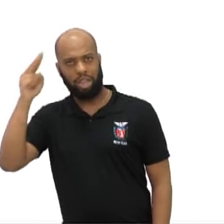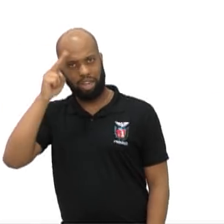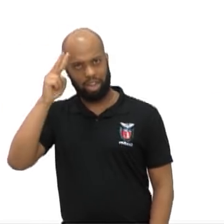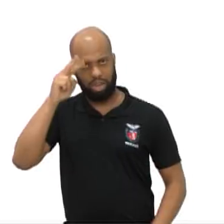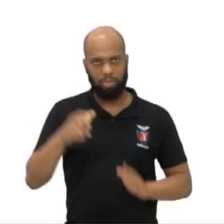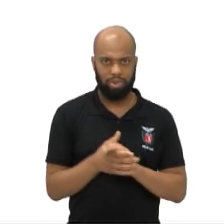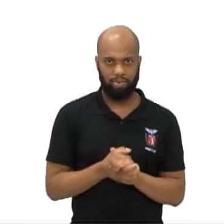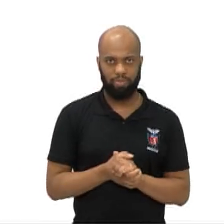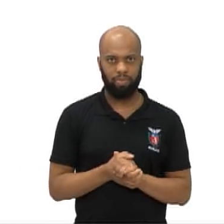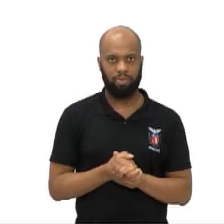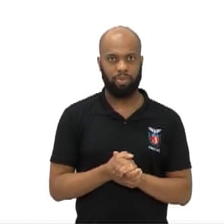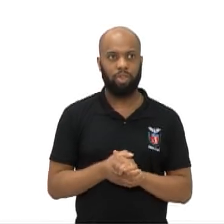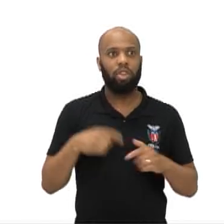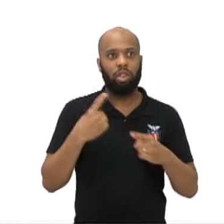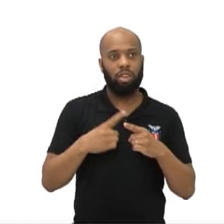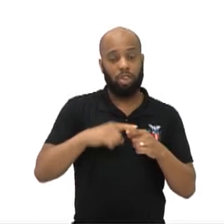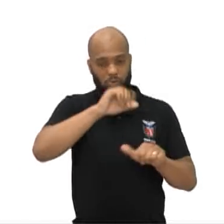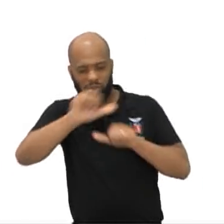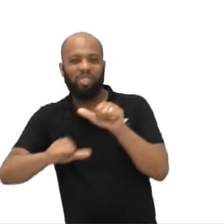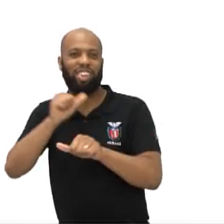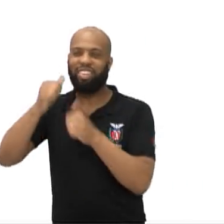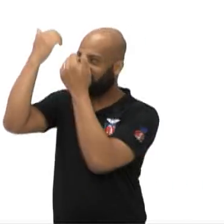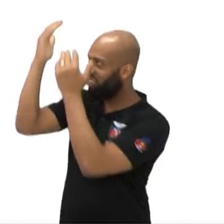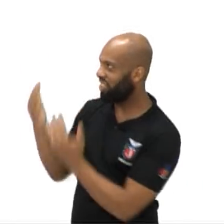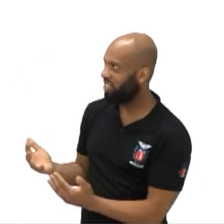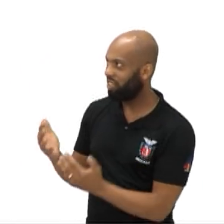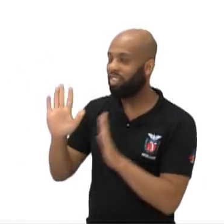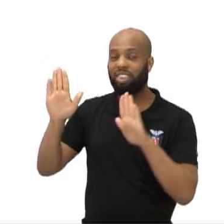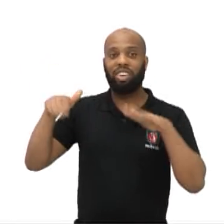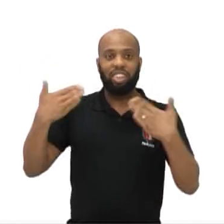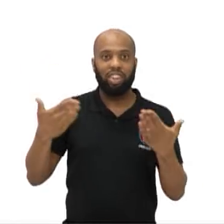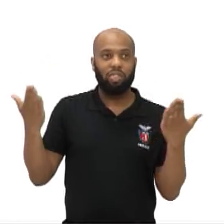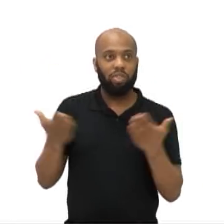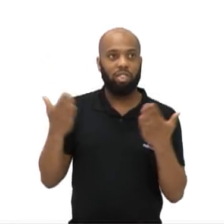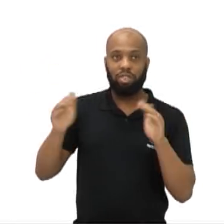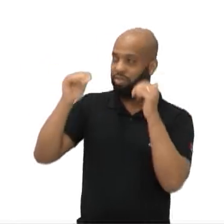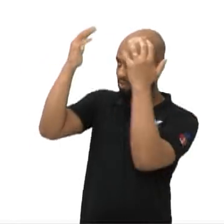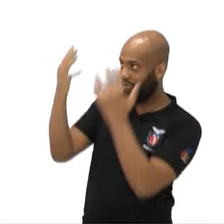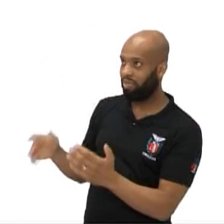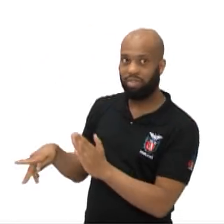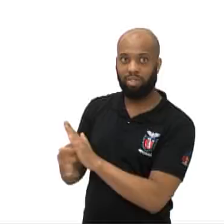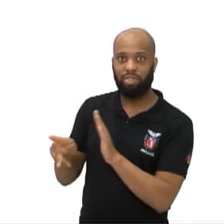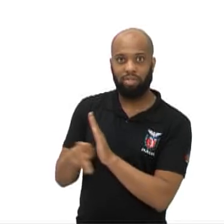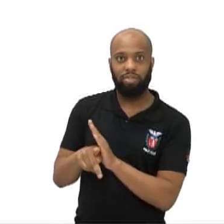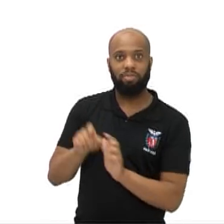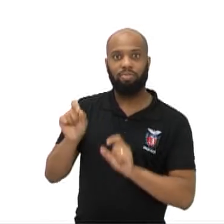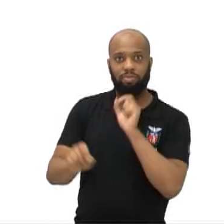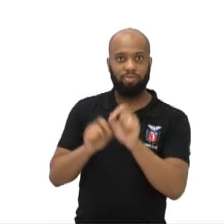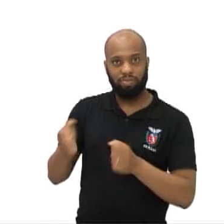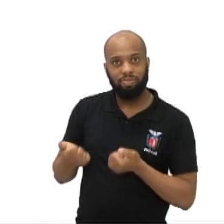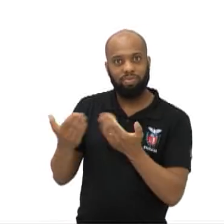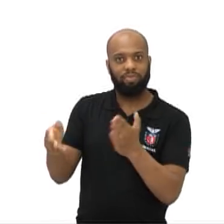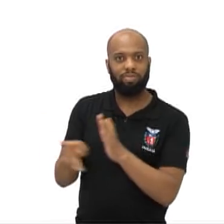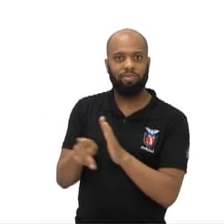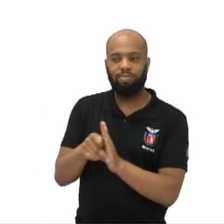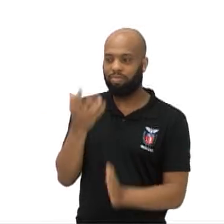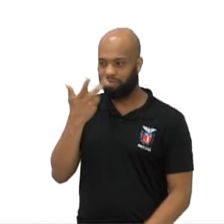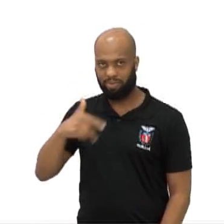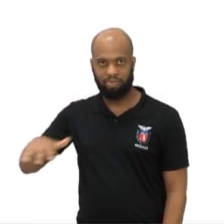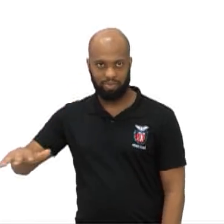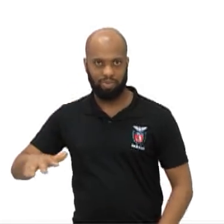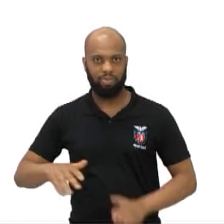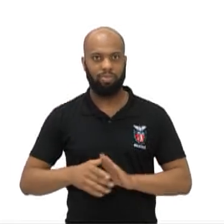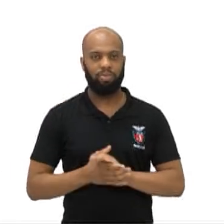Corrijo, portanto, a dedicatória. A Leon Worth, quando ele era criança.